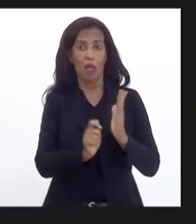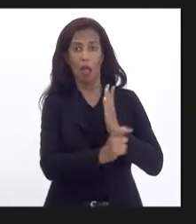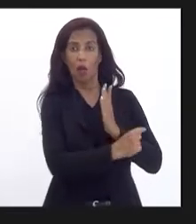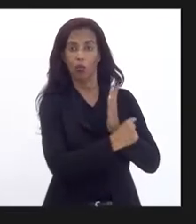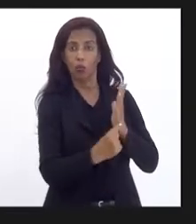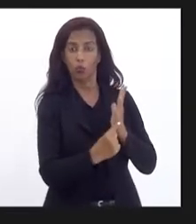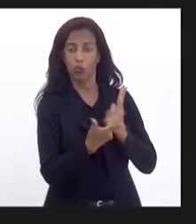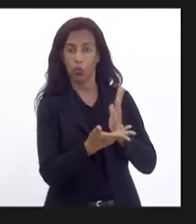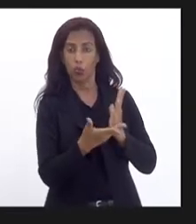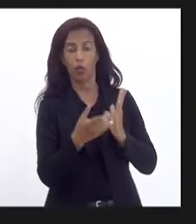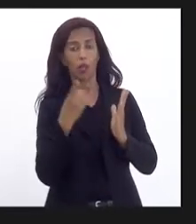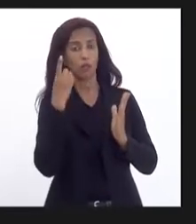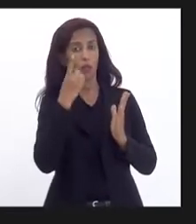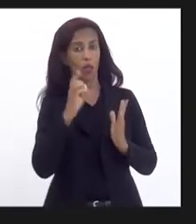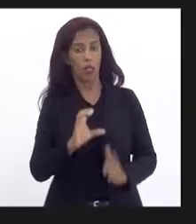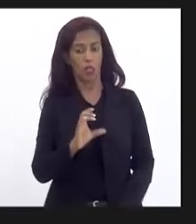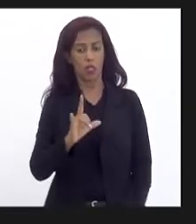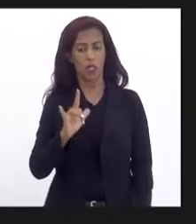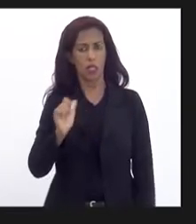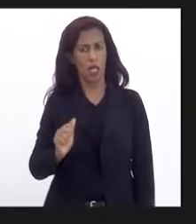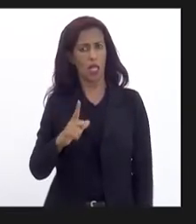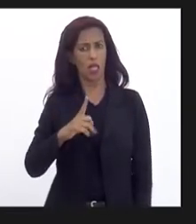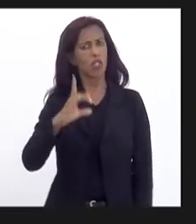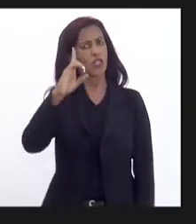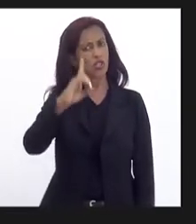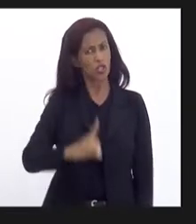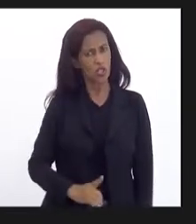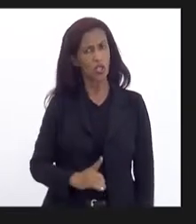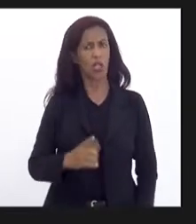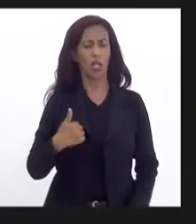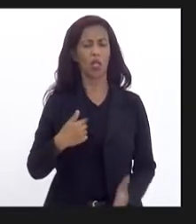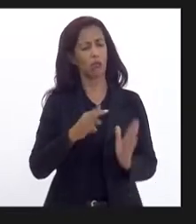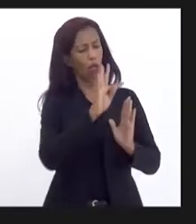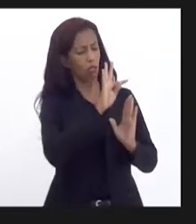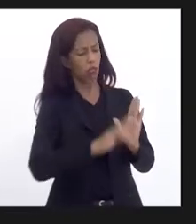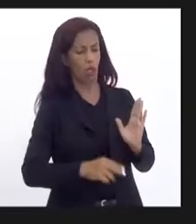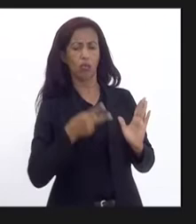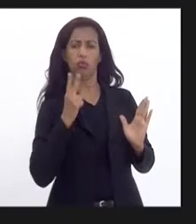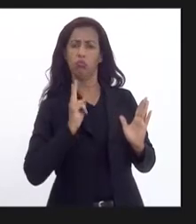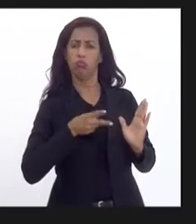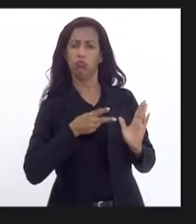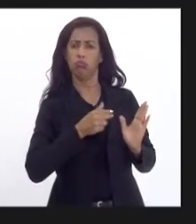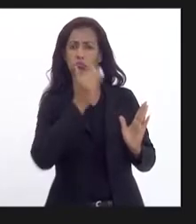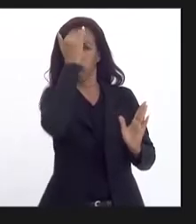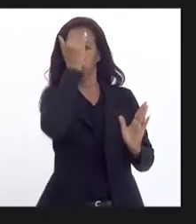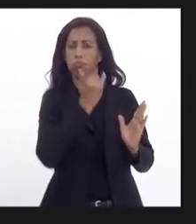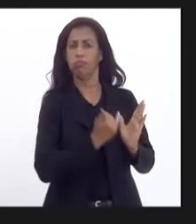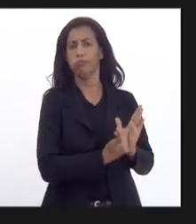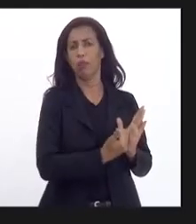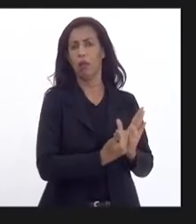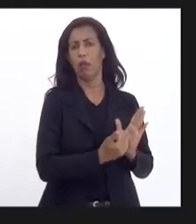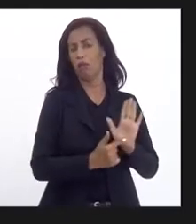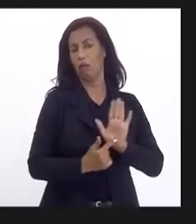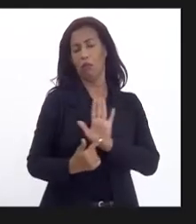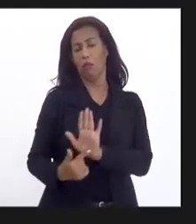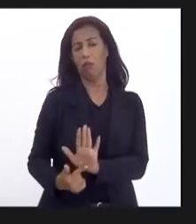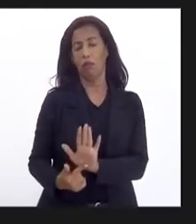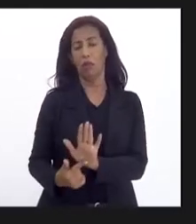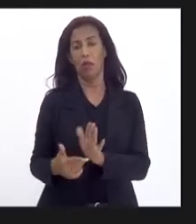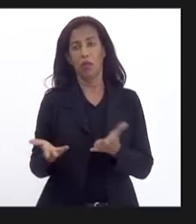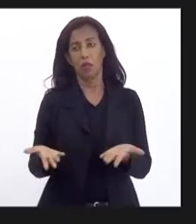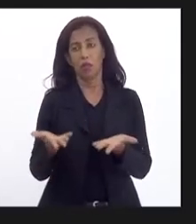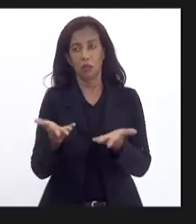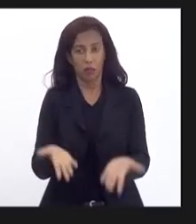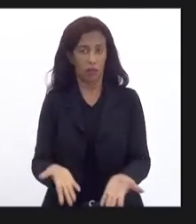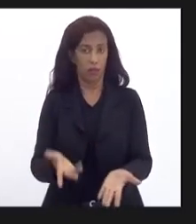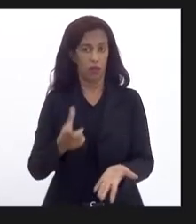Célia Jordão, tem todo o direito de manter o seu texto, por enquanto, do jeito que ele foi apresentado. Então, assim,